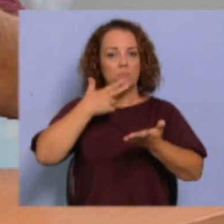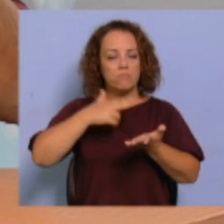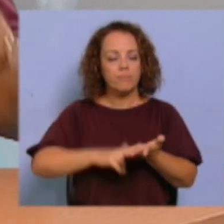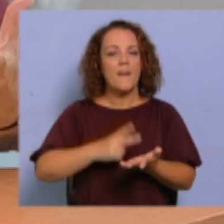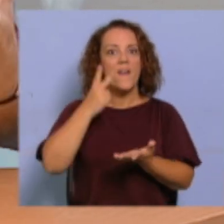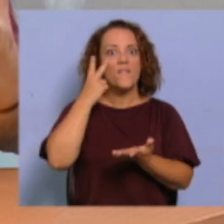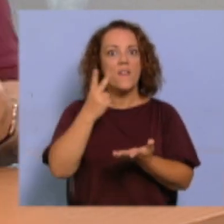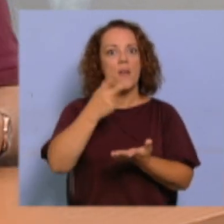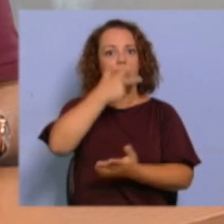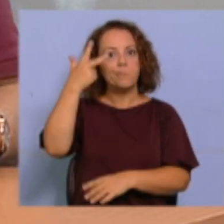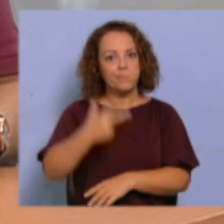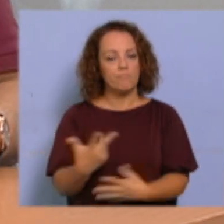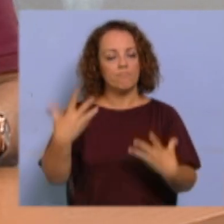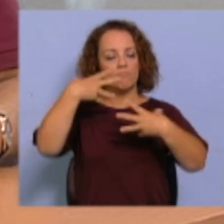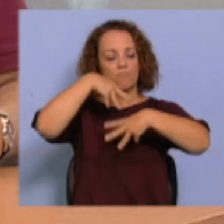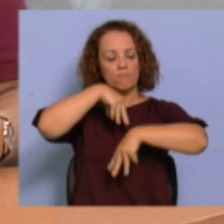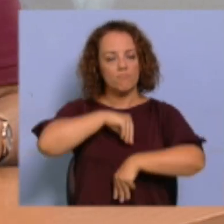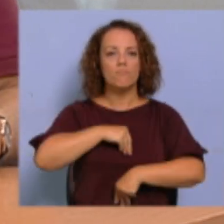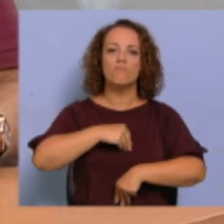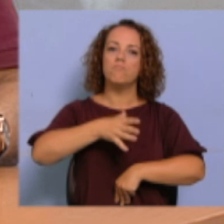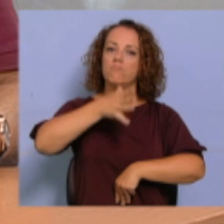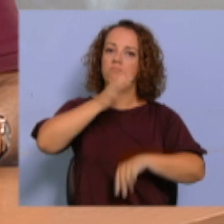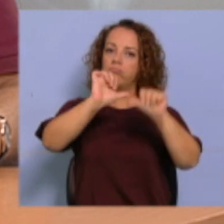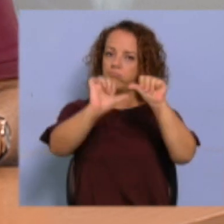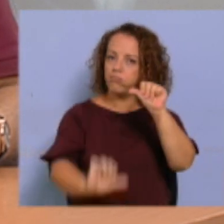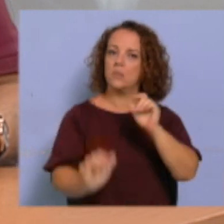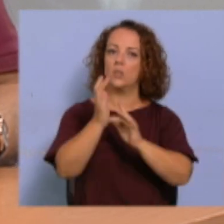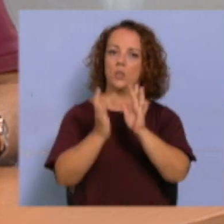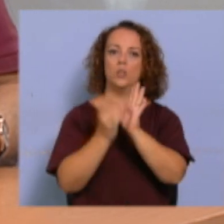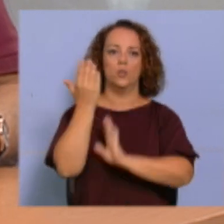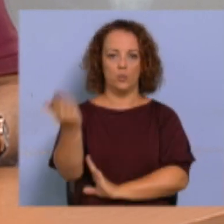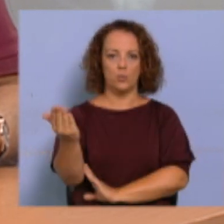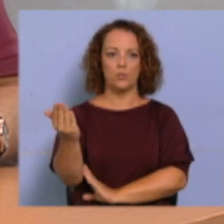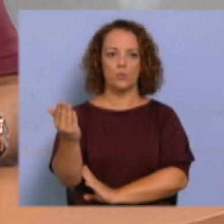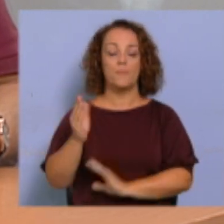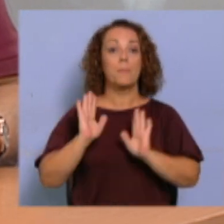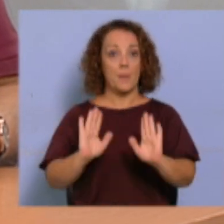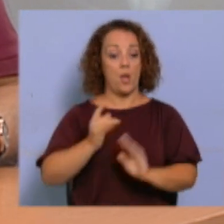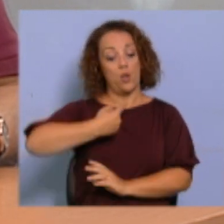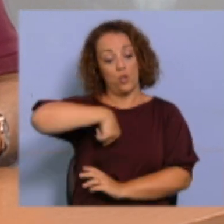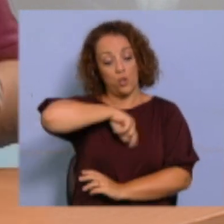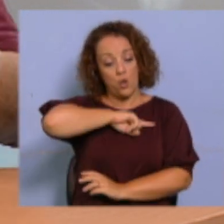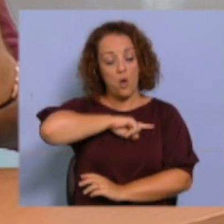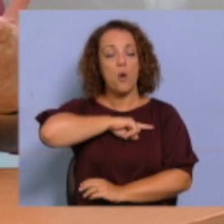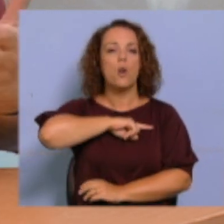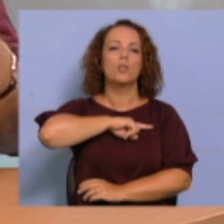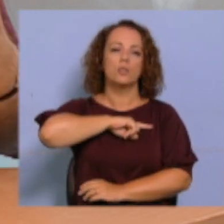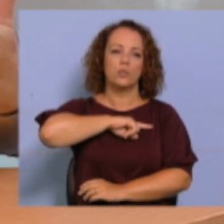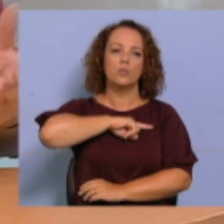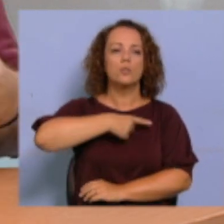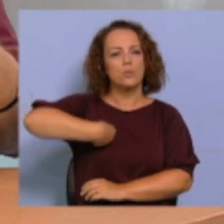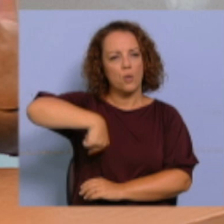viver com inteireza o Evangelho. Agora, eu acho que daqui nós também tiramos